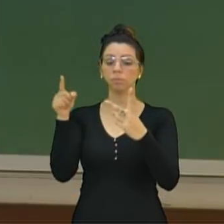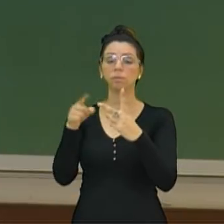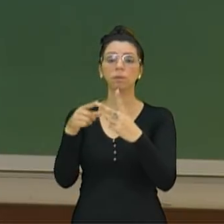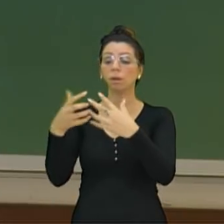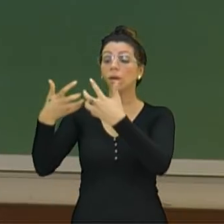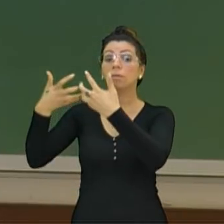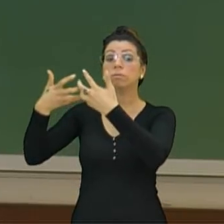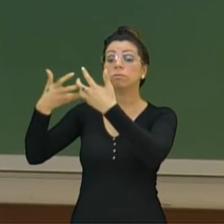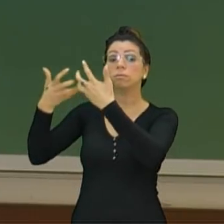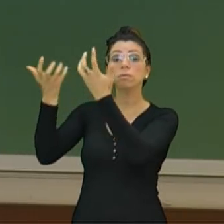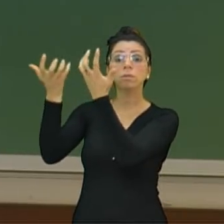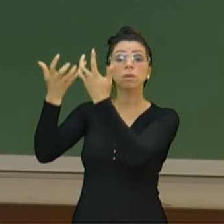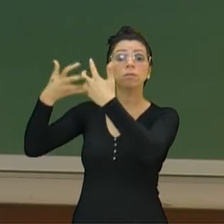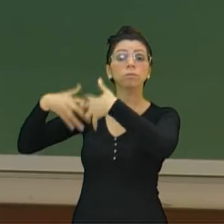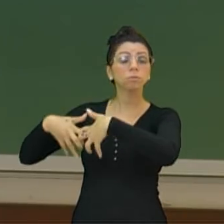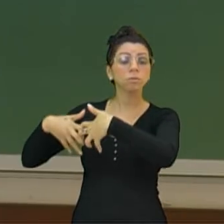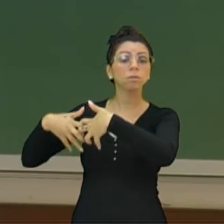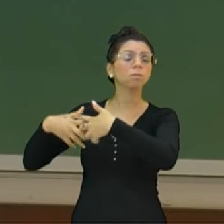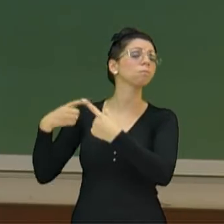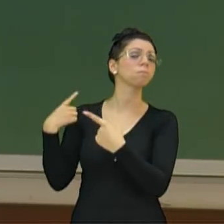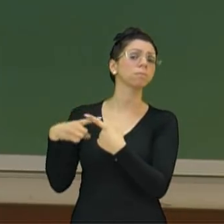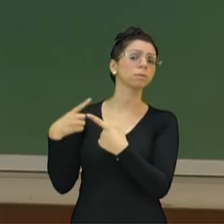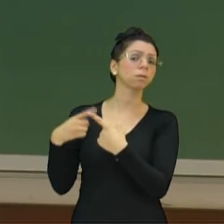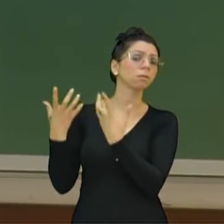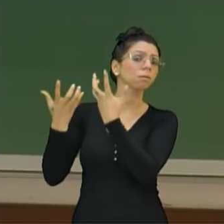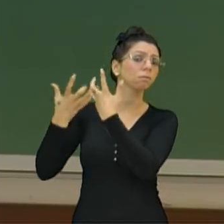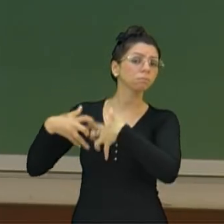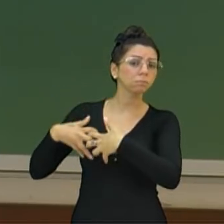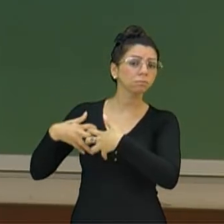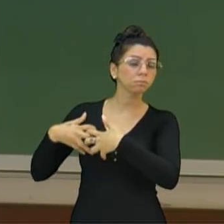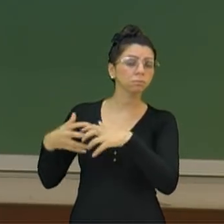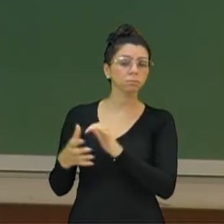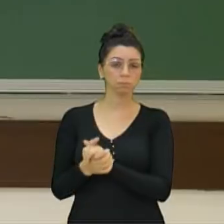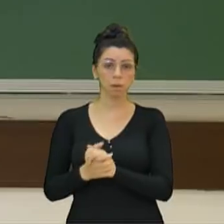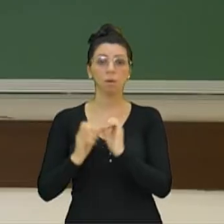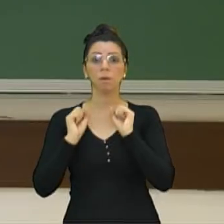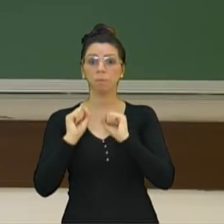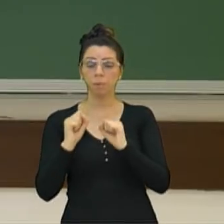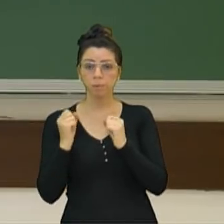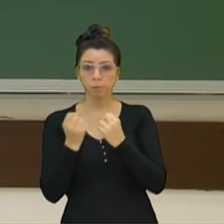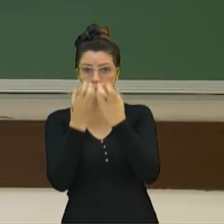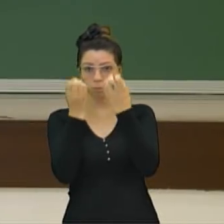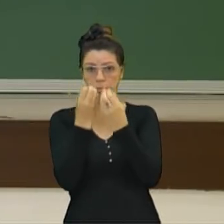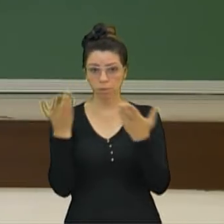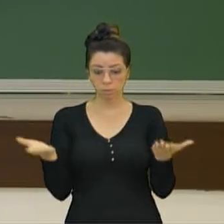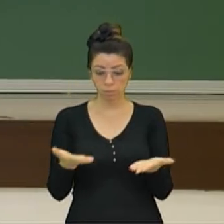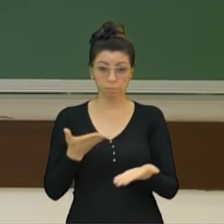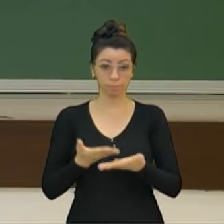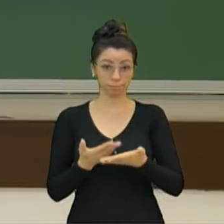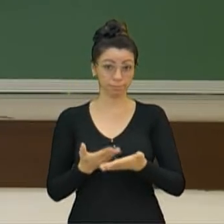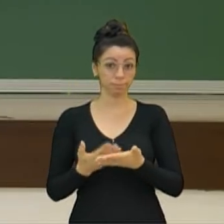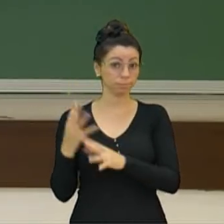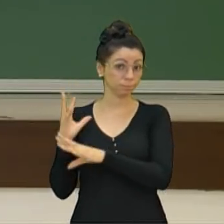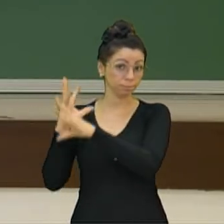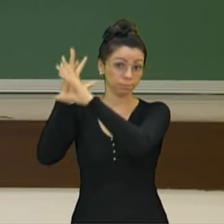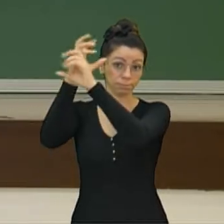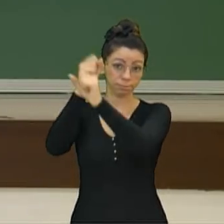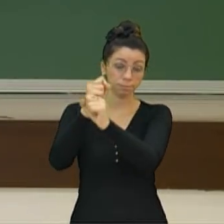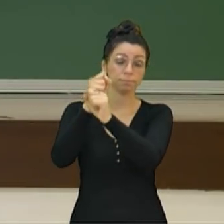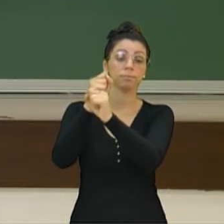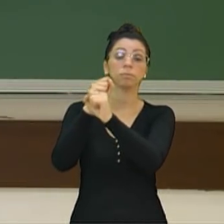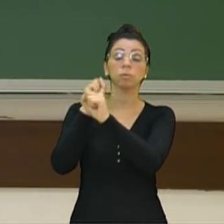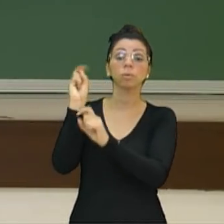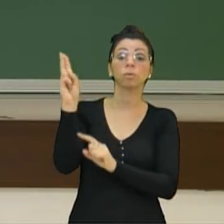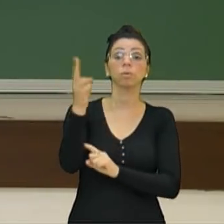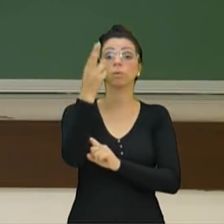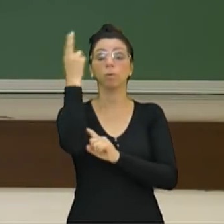sua função, para que ela serve. Você pode usar as informações da aula de hoje, que nós retomamos e relembramos,